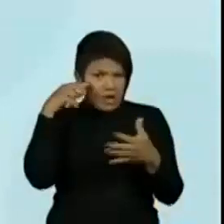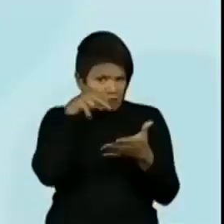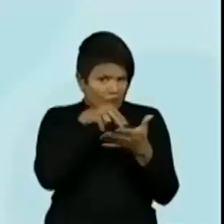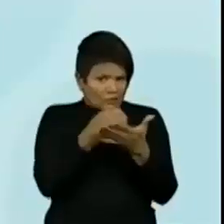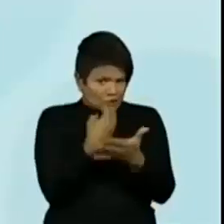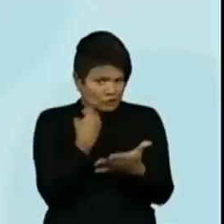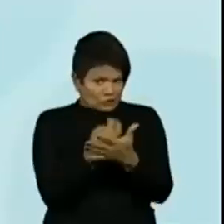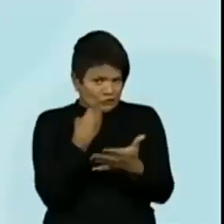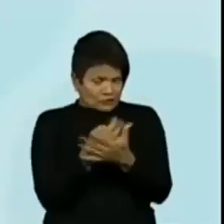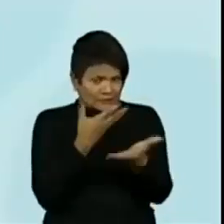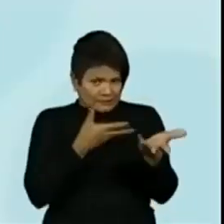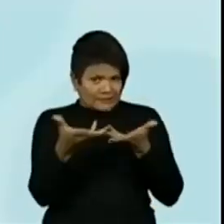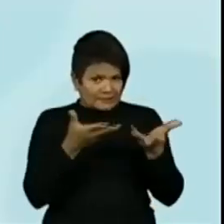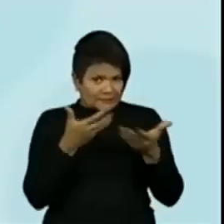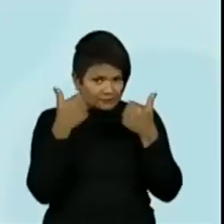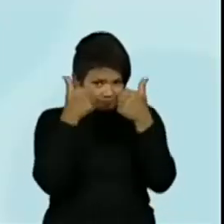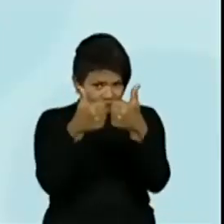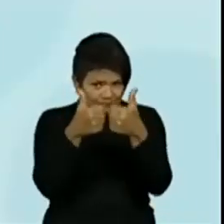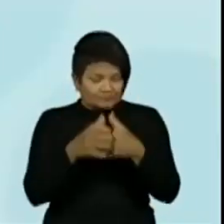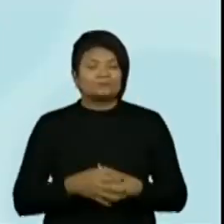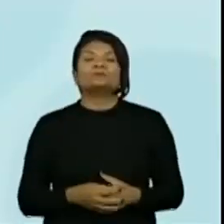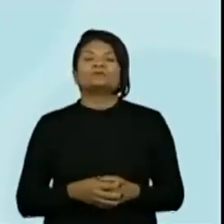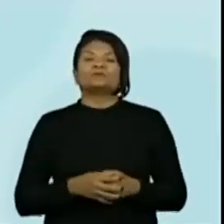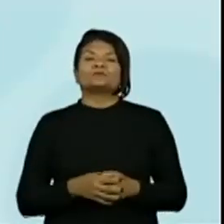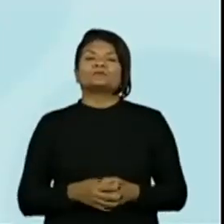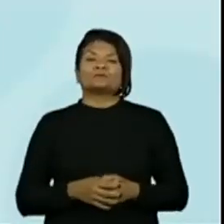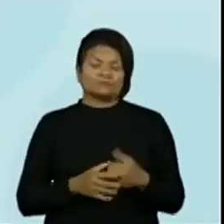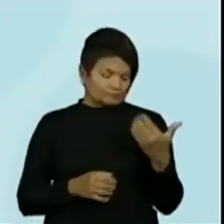chat toda a interação.